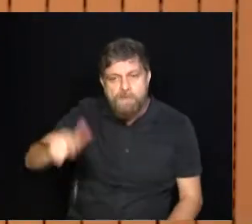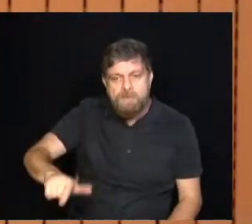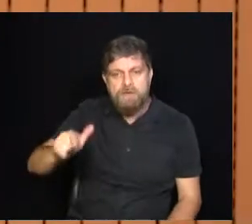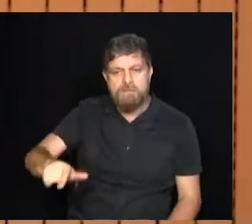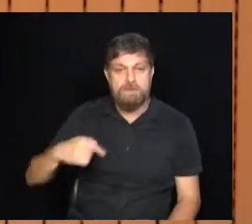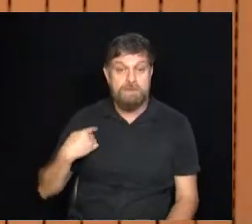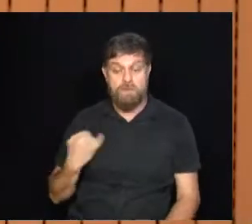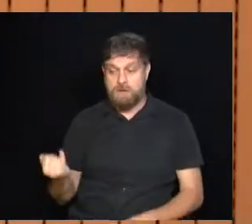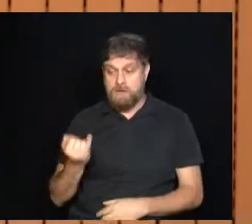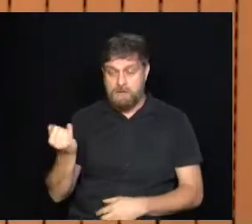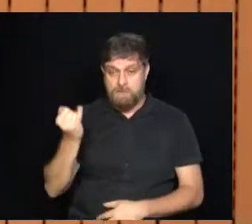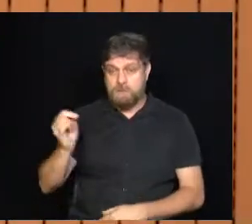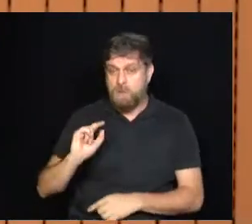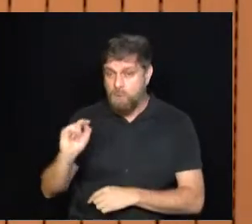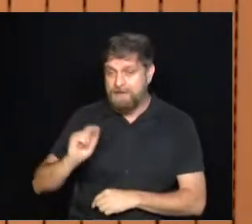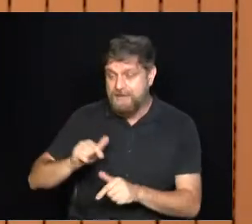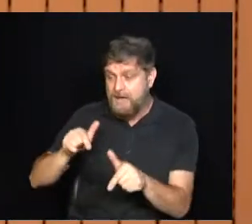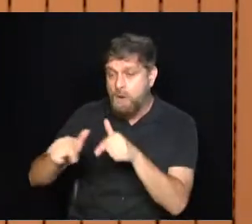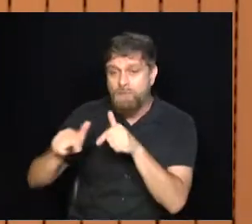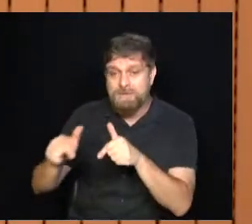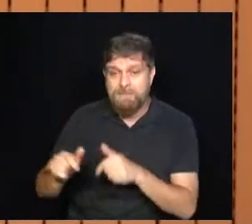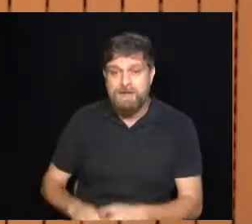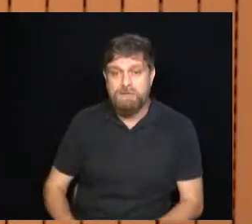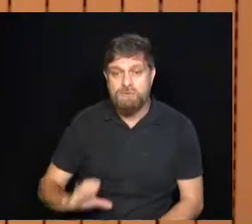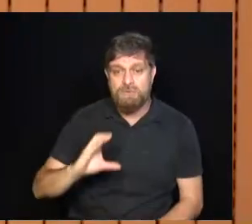isso, a importância desse trabalho do SERAV.